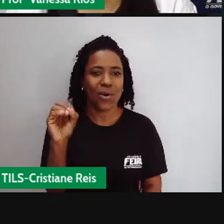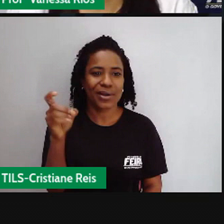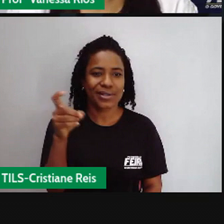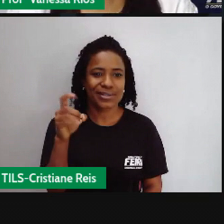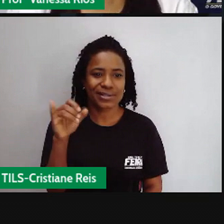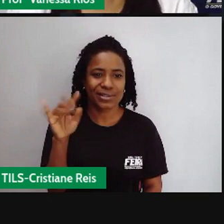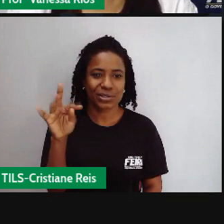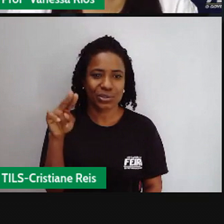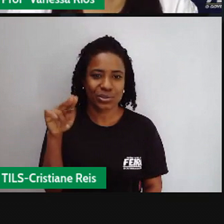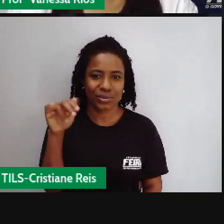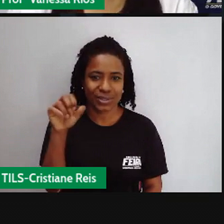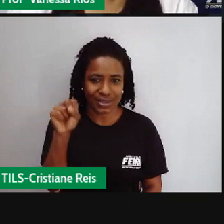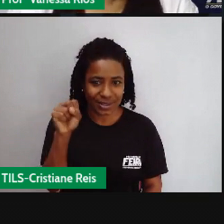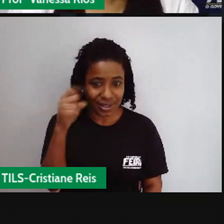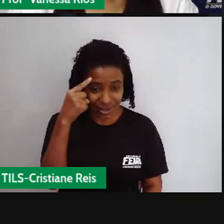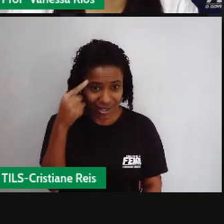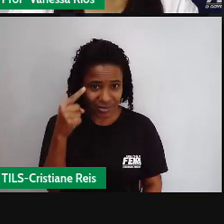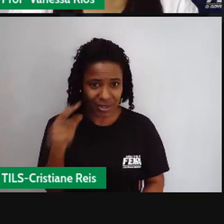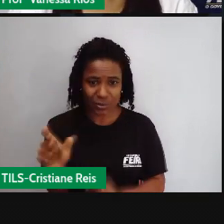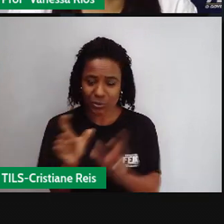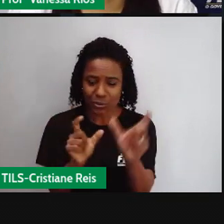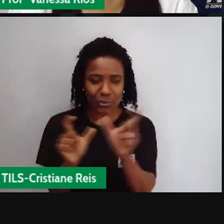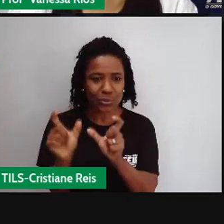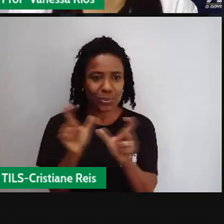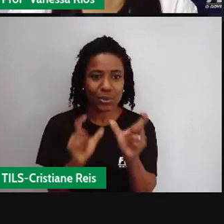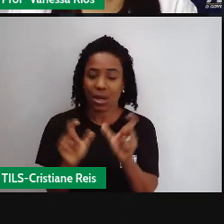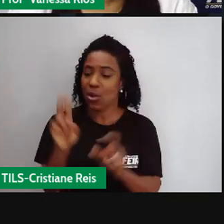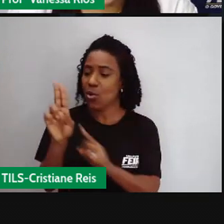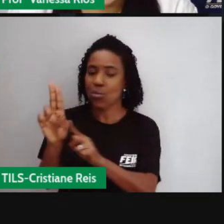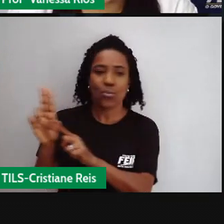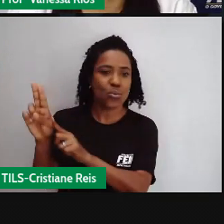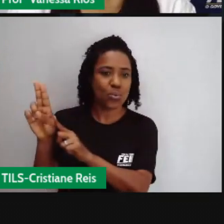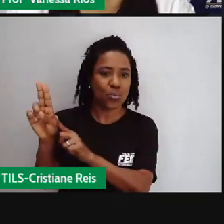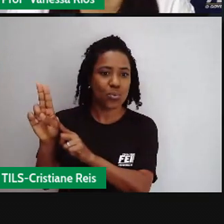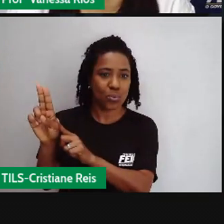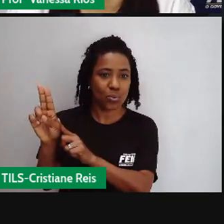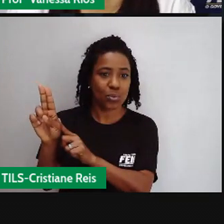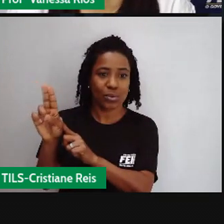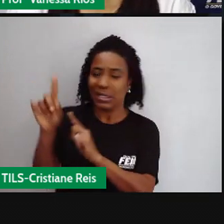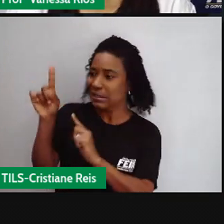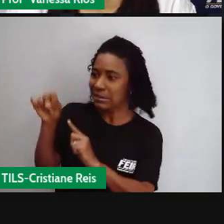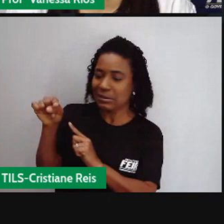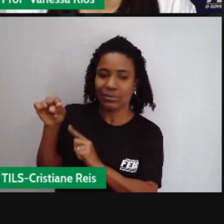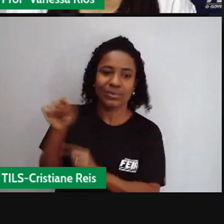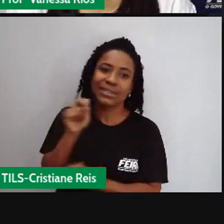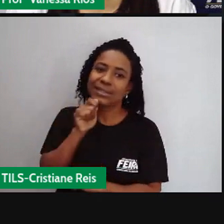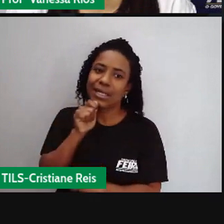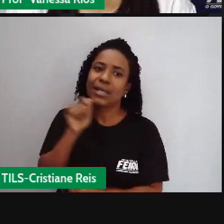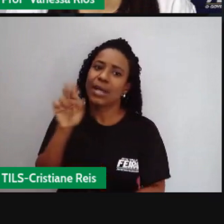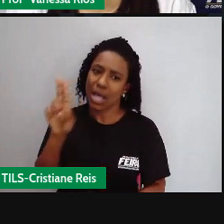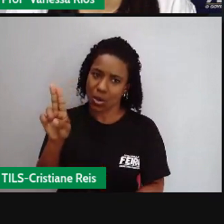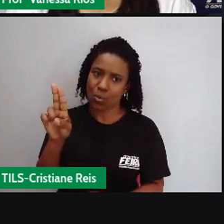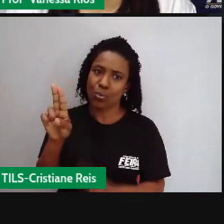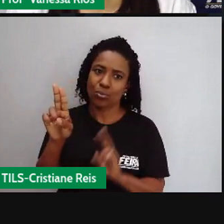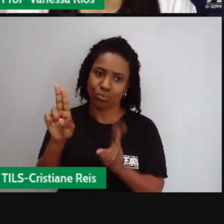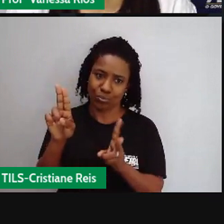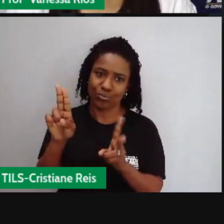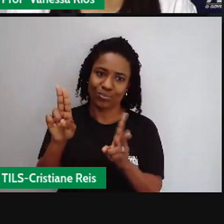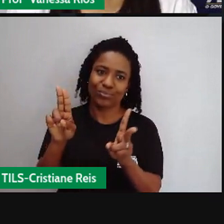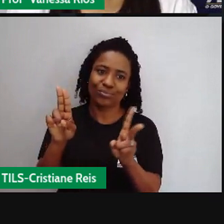acentuadas, terminadas com som de U, são escritas com U mesmo. E aí tem